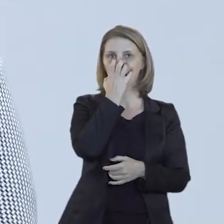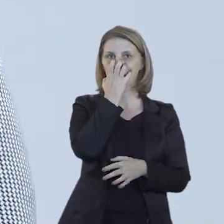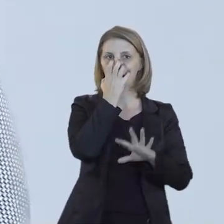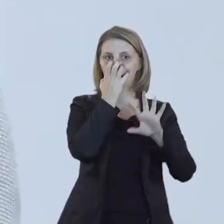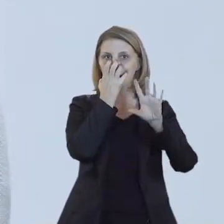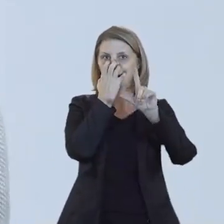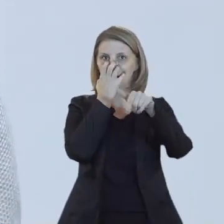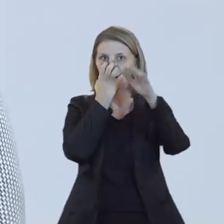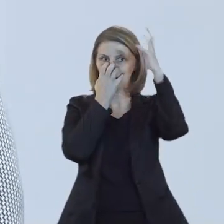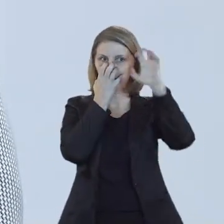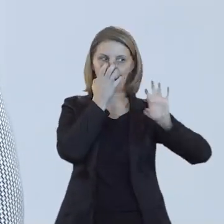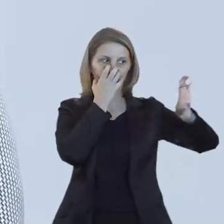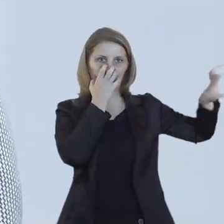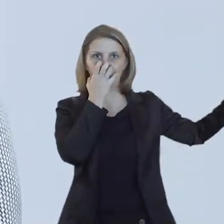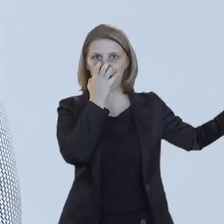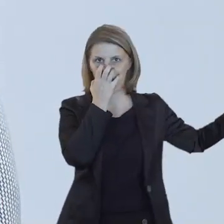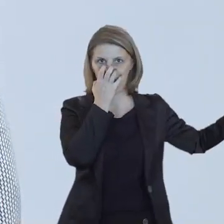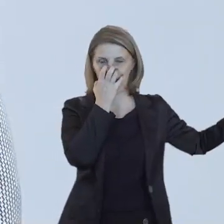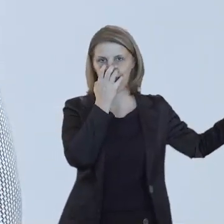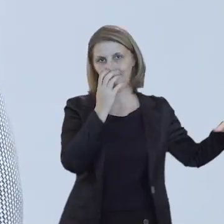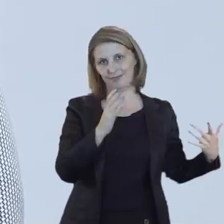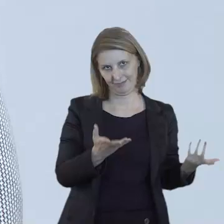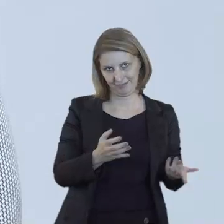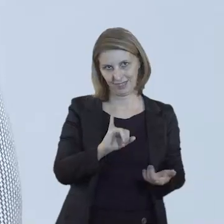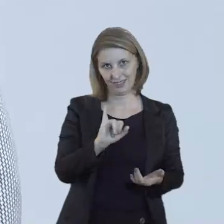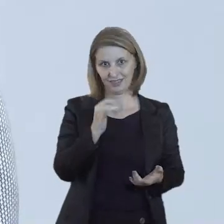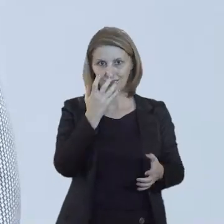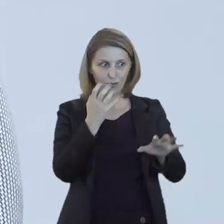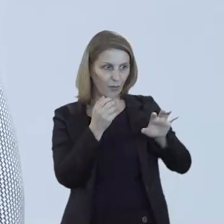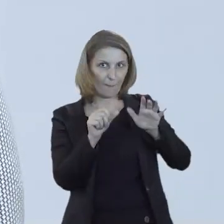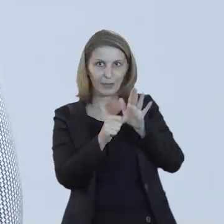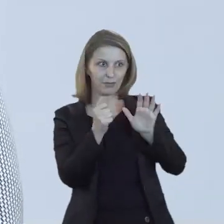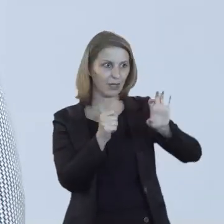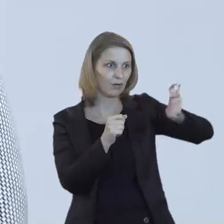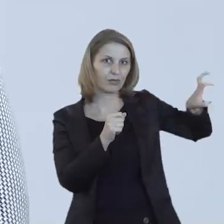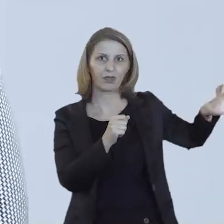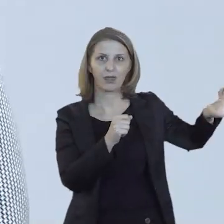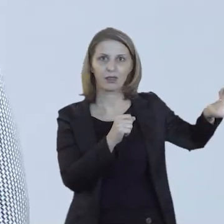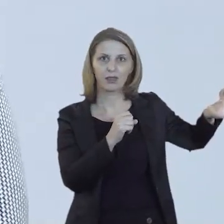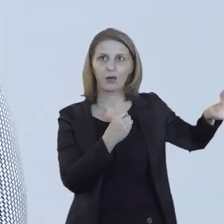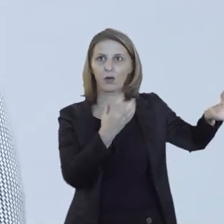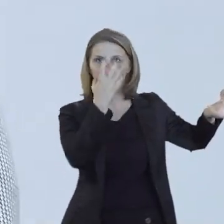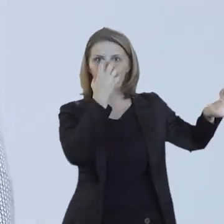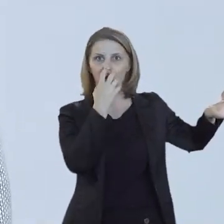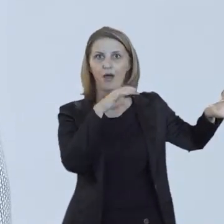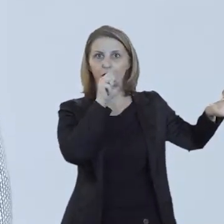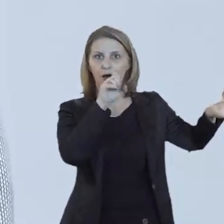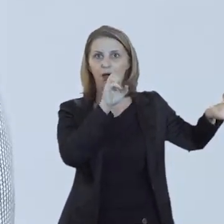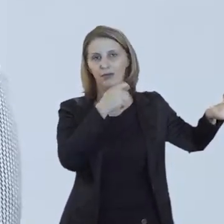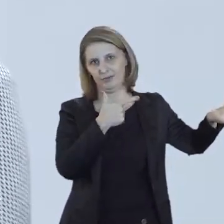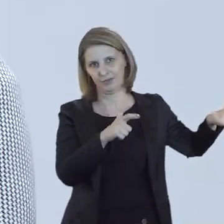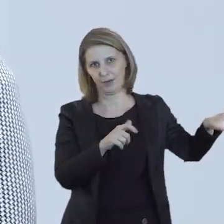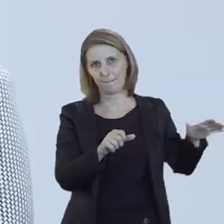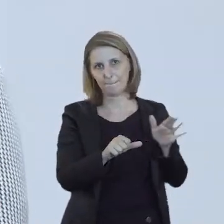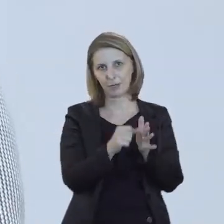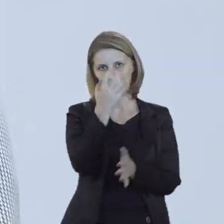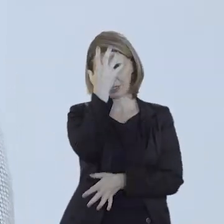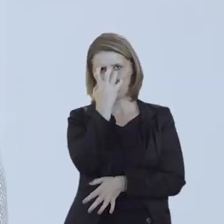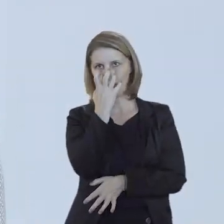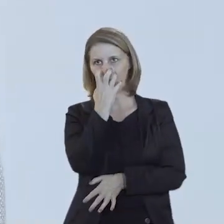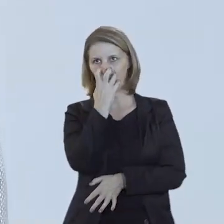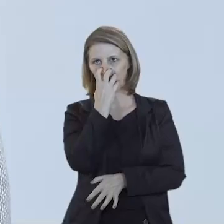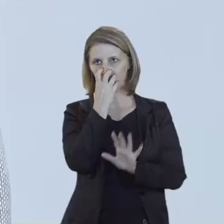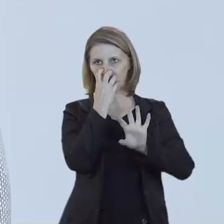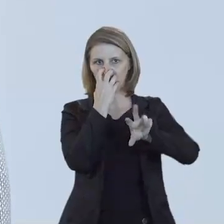coloca a máscara em você, depois você coloca no outro. Né? Então, para relembrar a importância da gente se cuidar. Com relação à tua